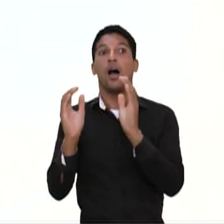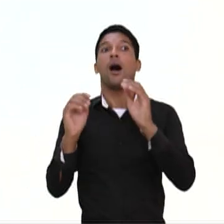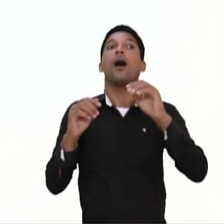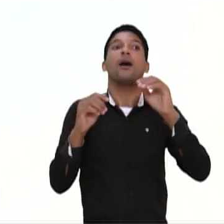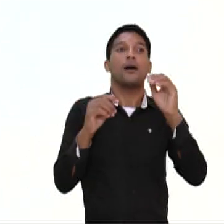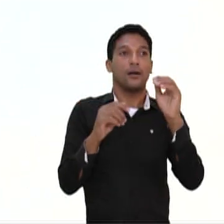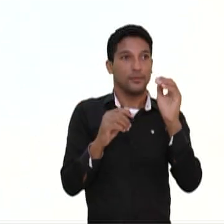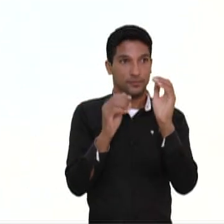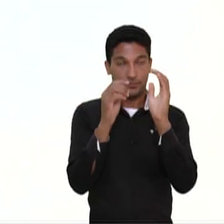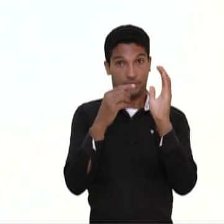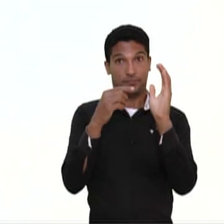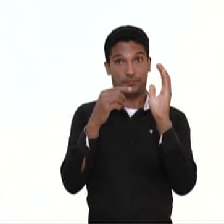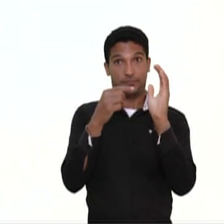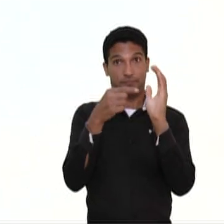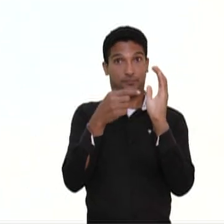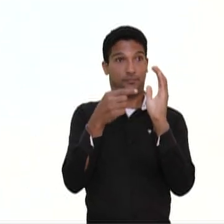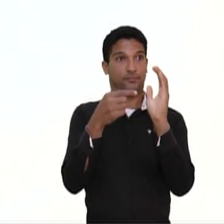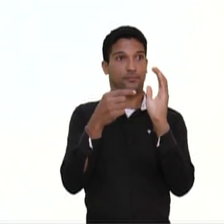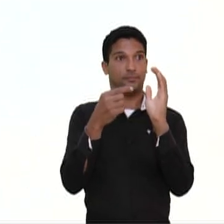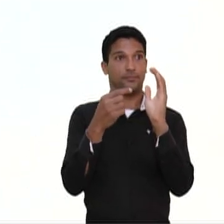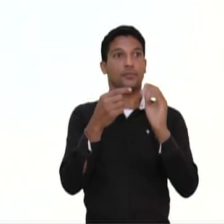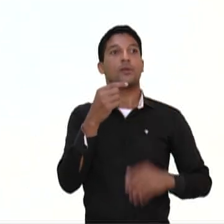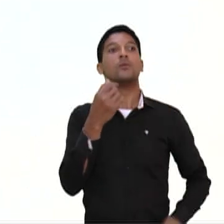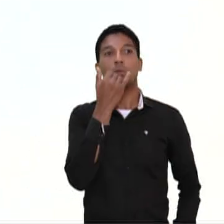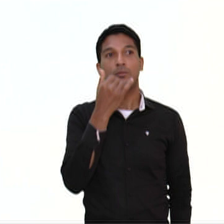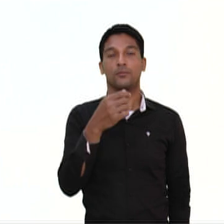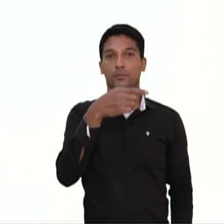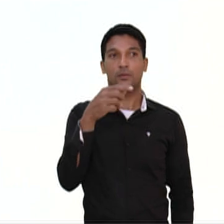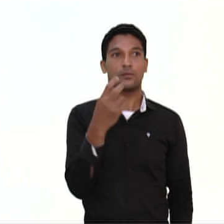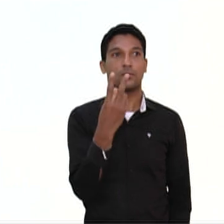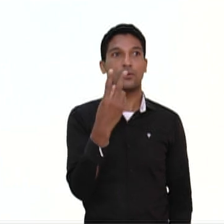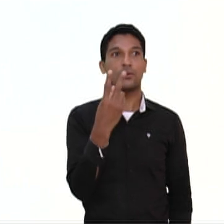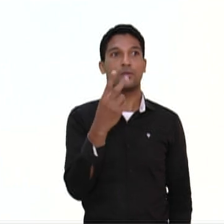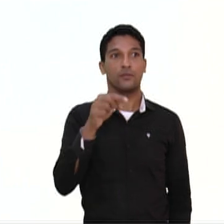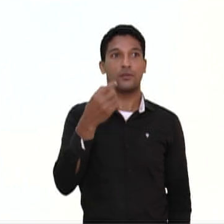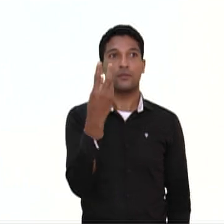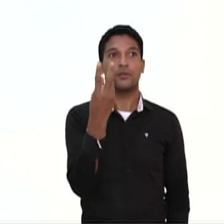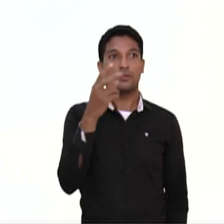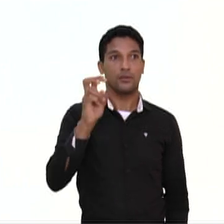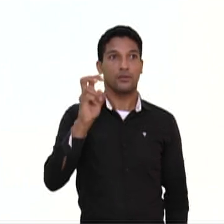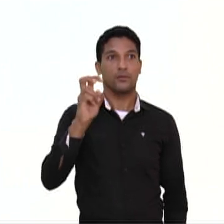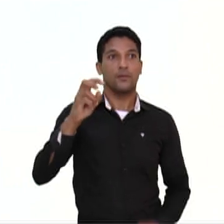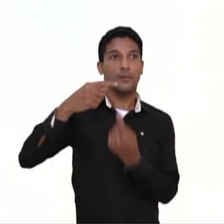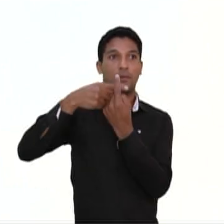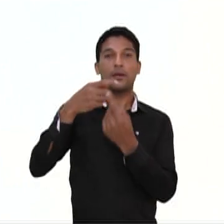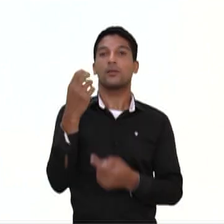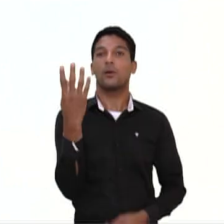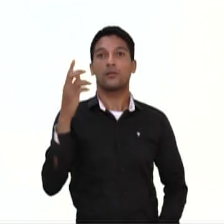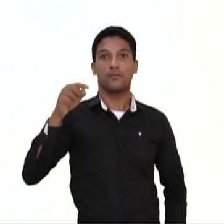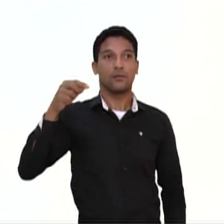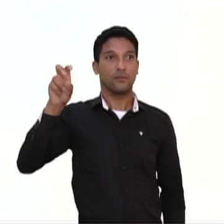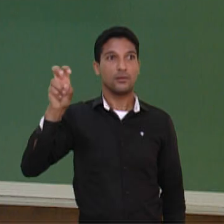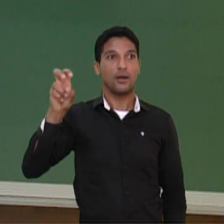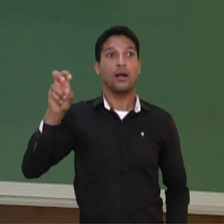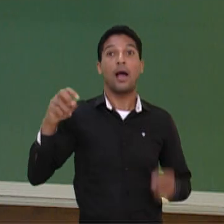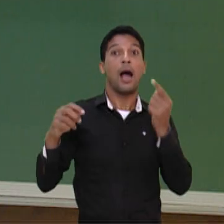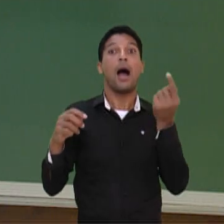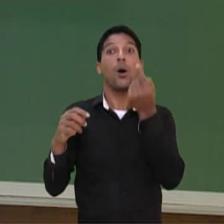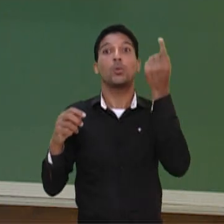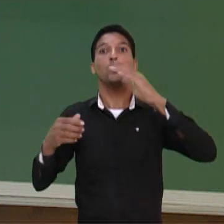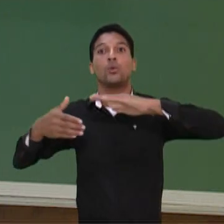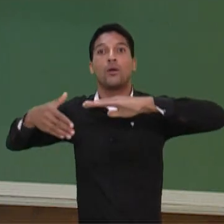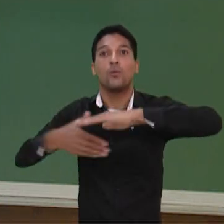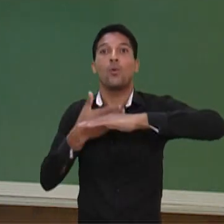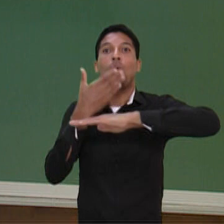Mais 4,5. Ou seja, a minha altura máxima é 2,25 metros,